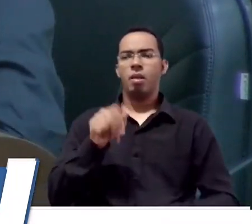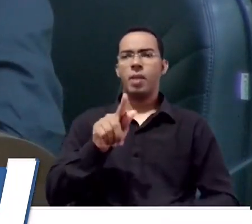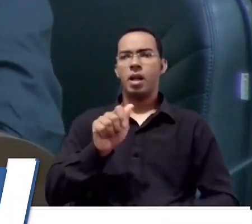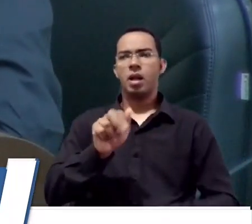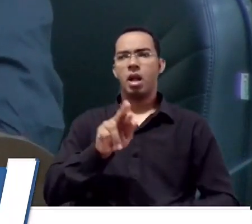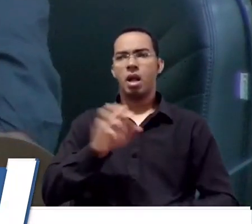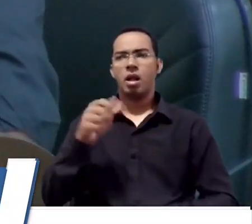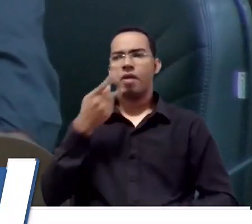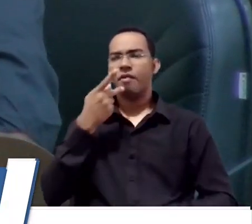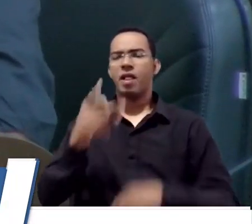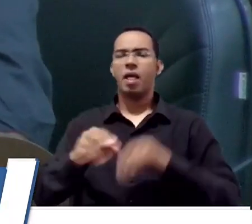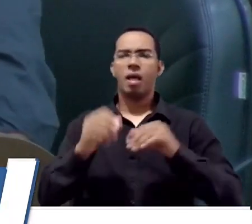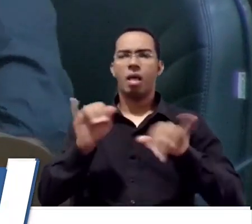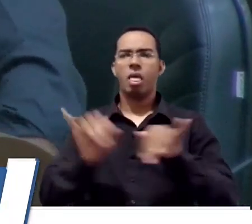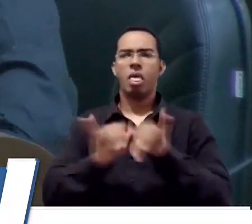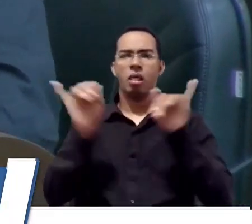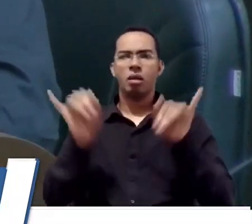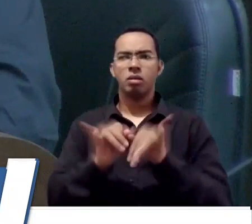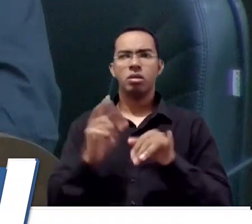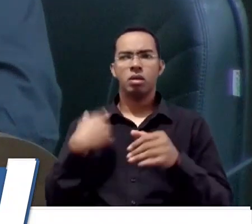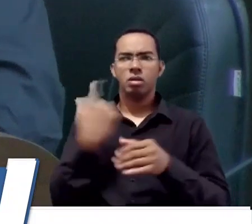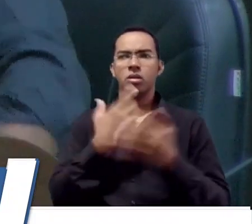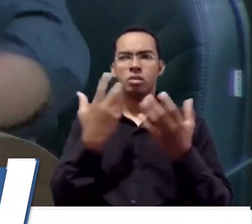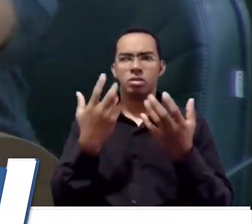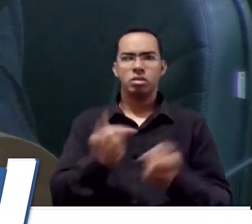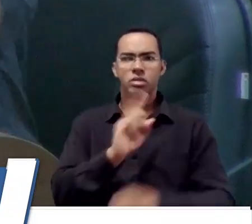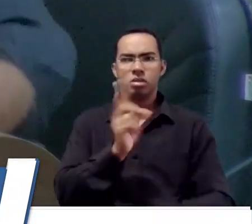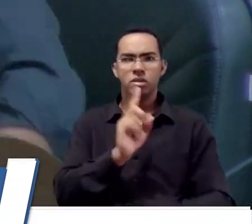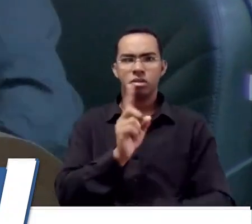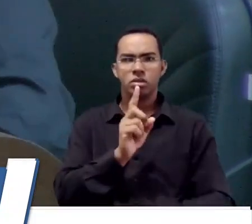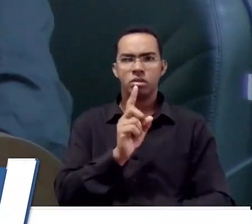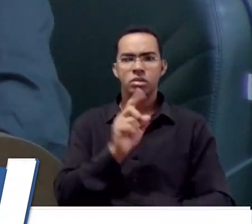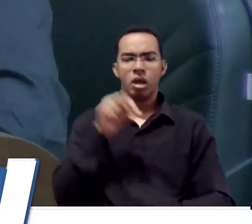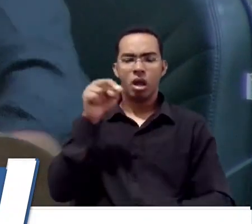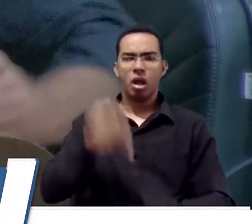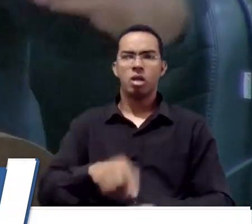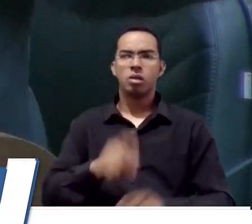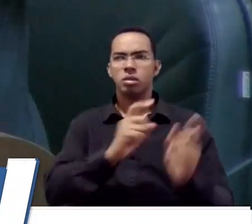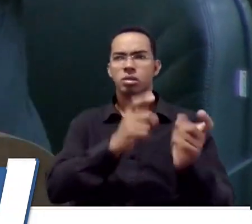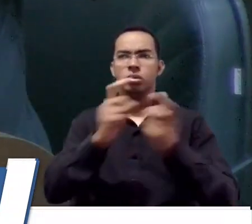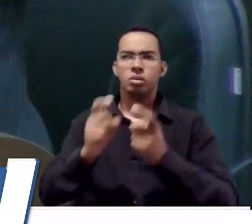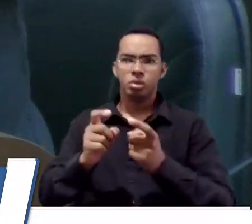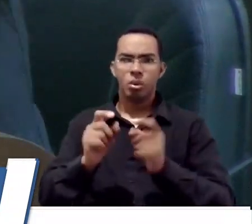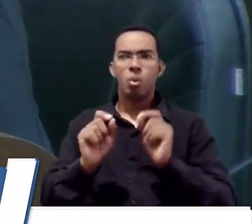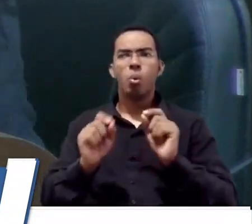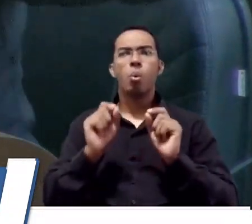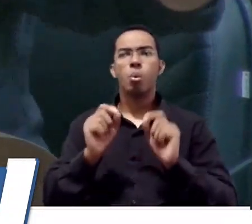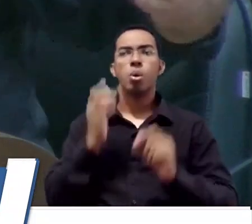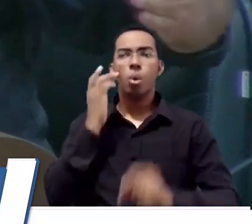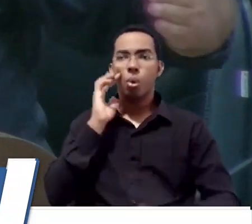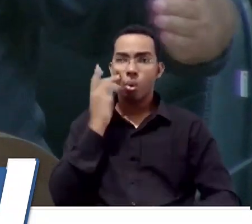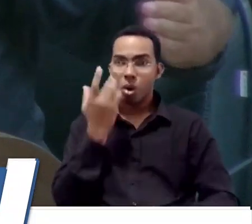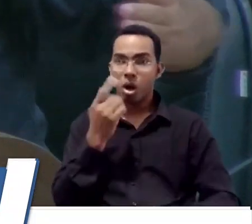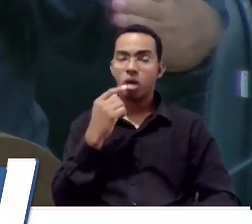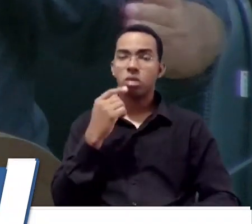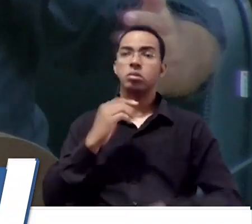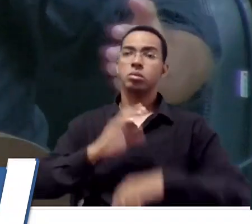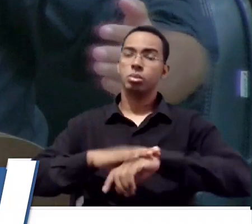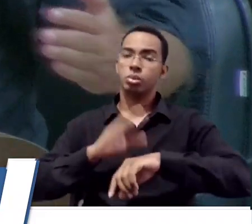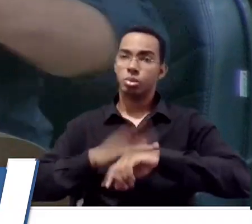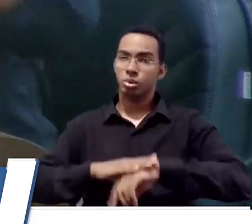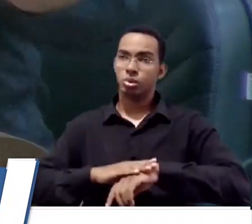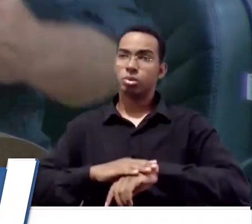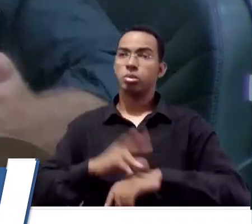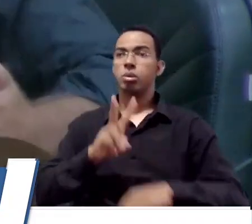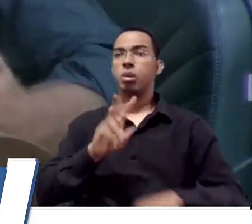aí e não acatar. Então nós estamos discutindo aqui, e eu acho que nós temos o Papa aqui, que é o